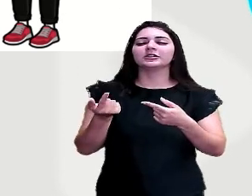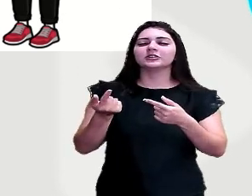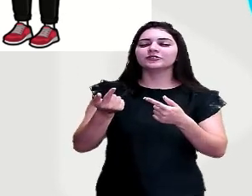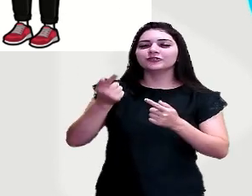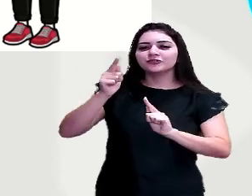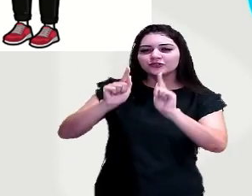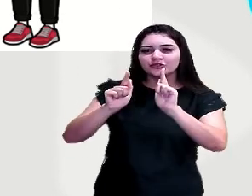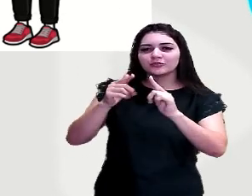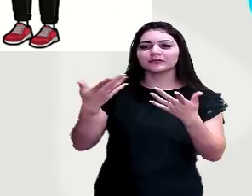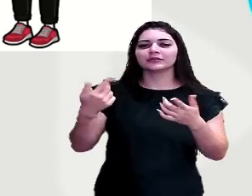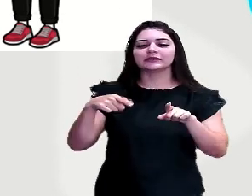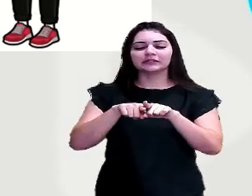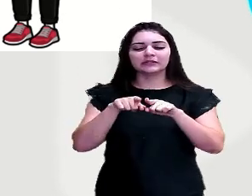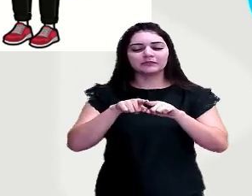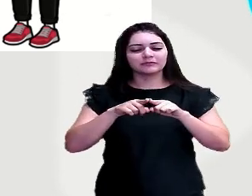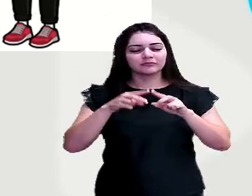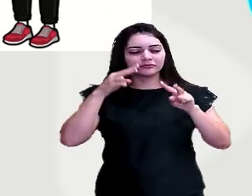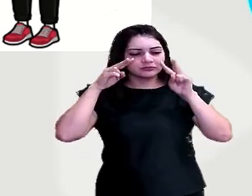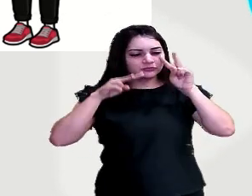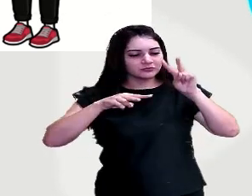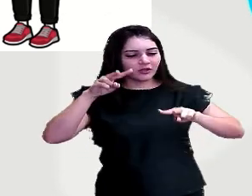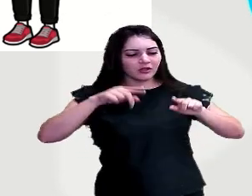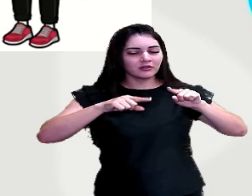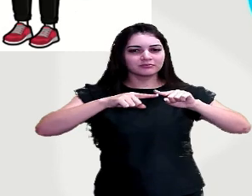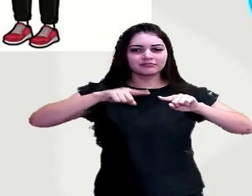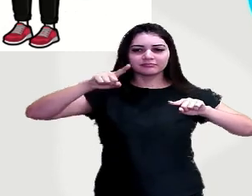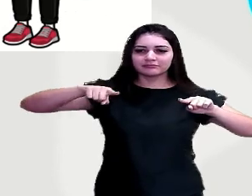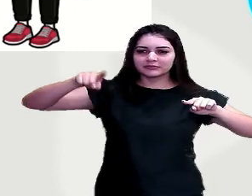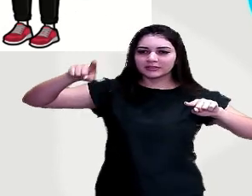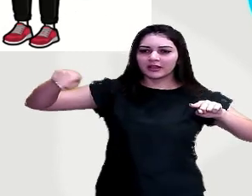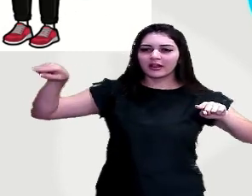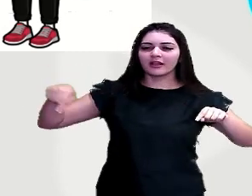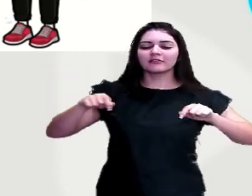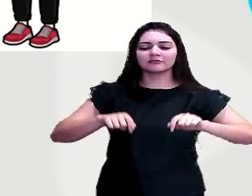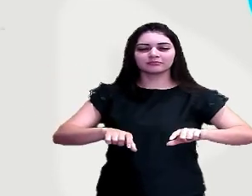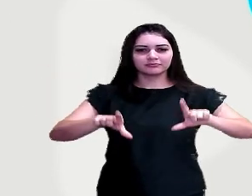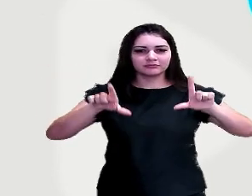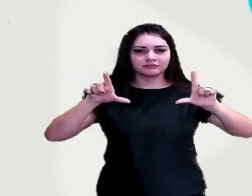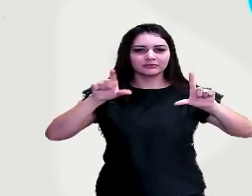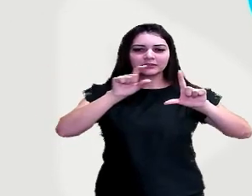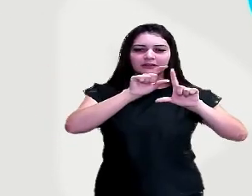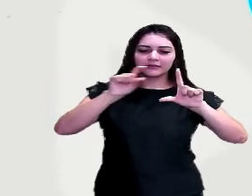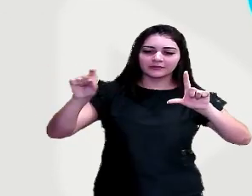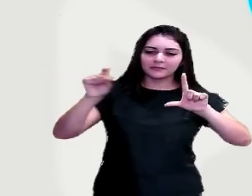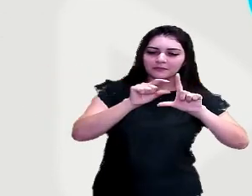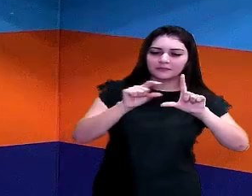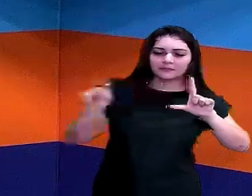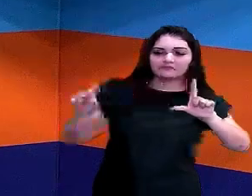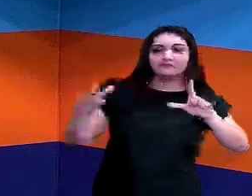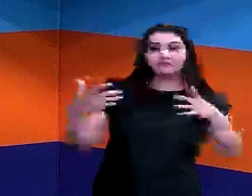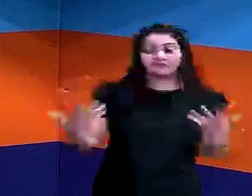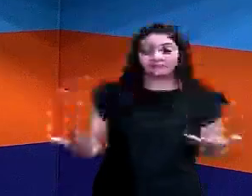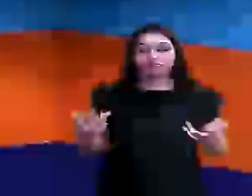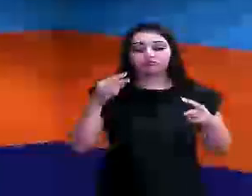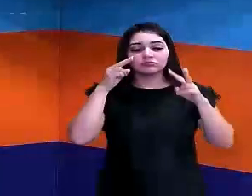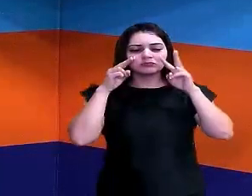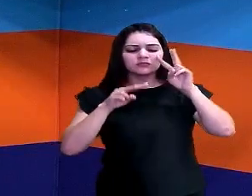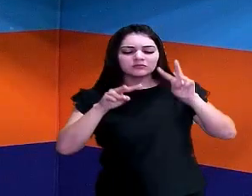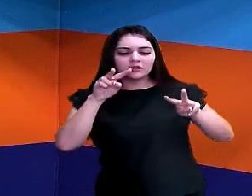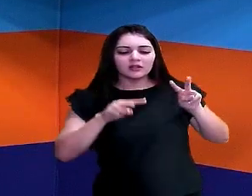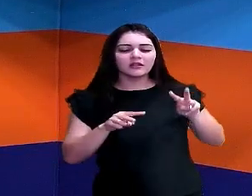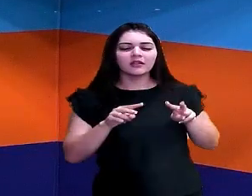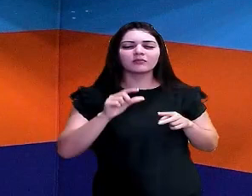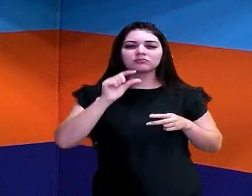geométricos e análise de gráficos e tabelas, tá certo? Então, é isso que a gente vai ver, um pouquinho de cada coisa,